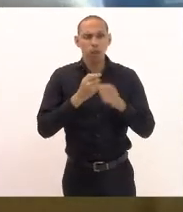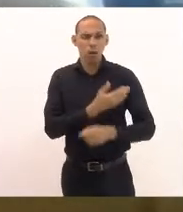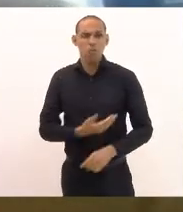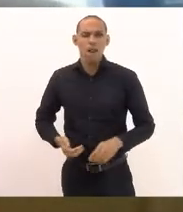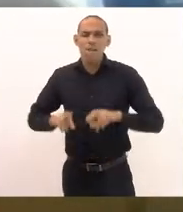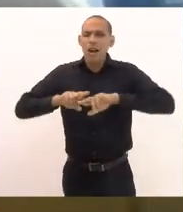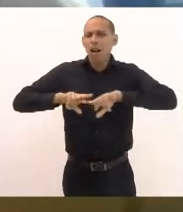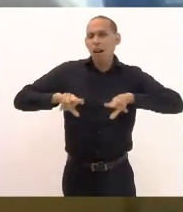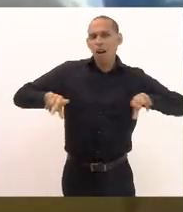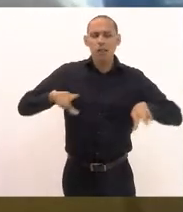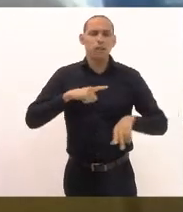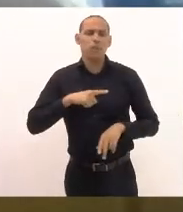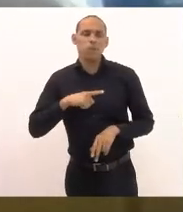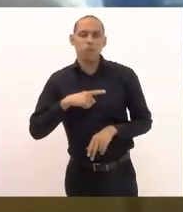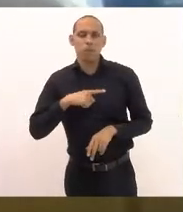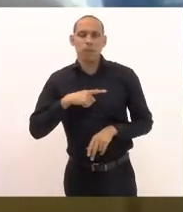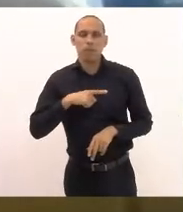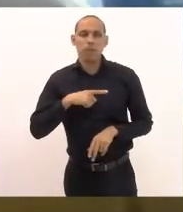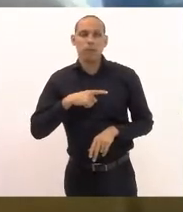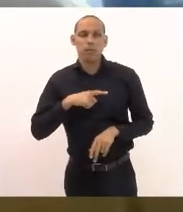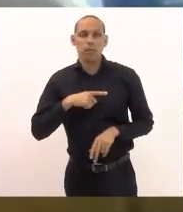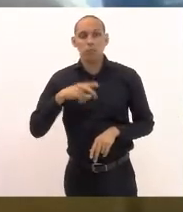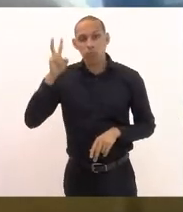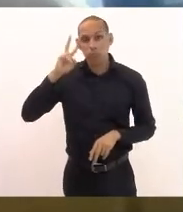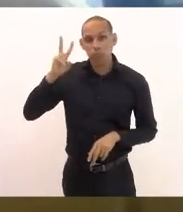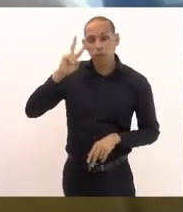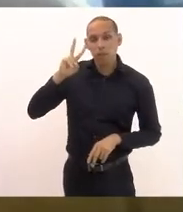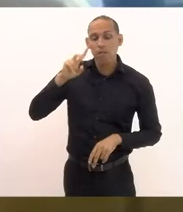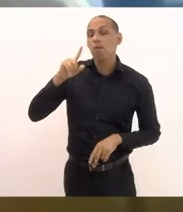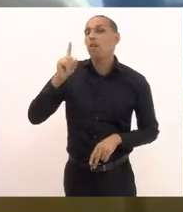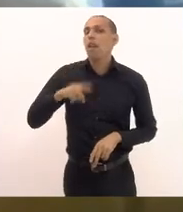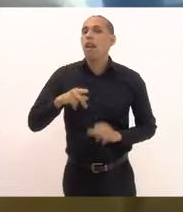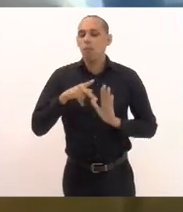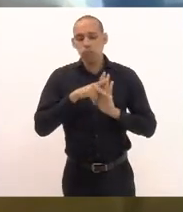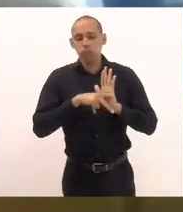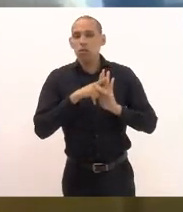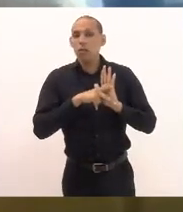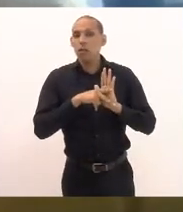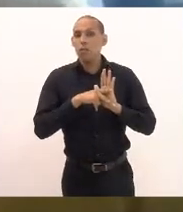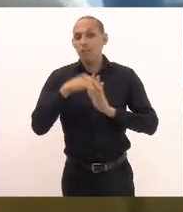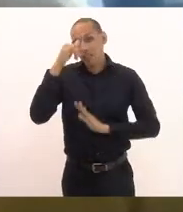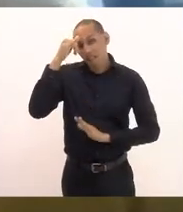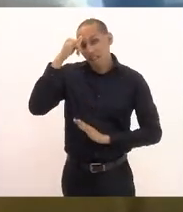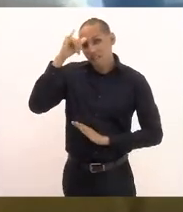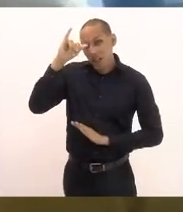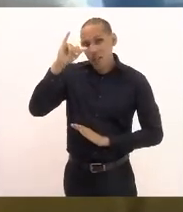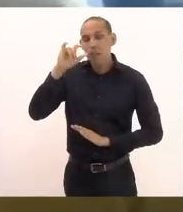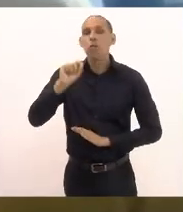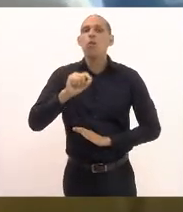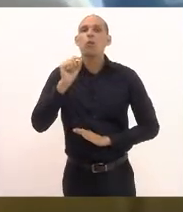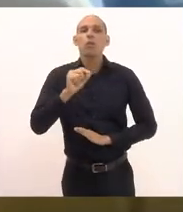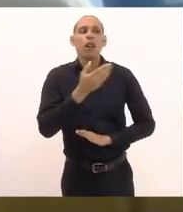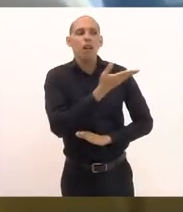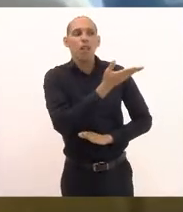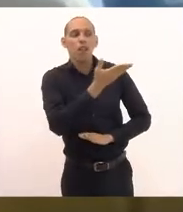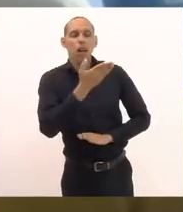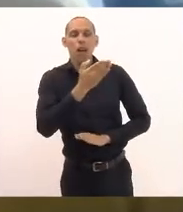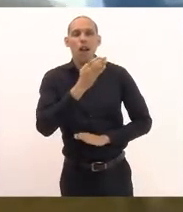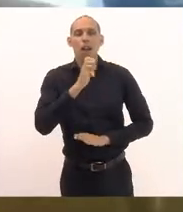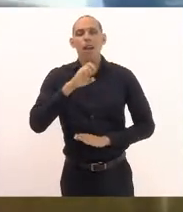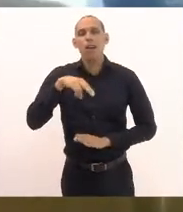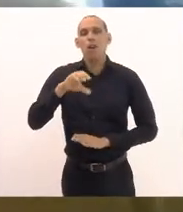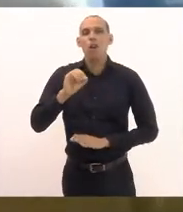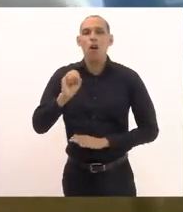área em Curtô, e lembrando a todos que é um projeto de prevenção para as encostas de Petrópolis. Então, a gente